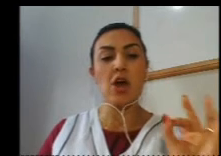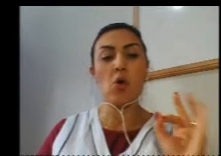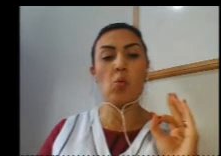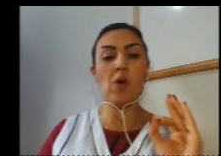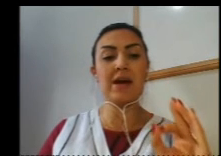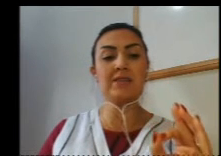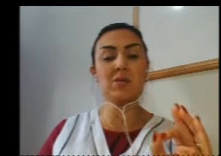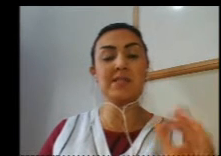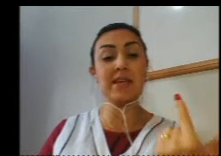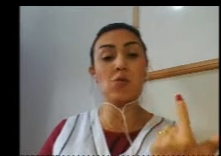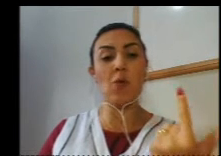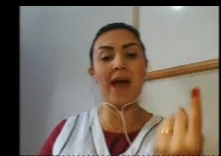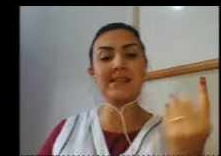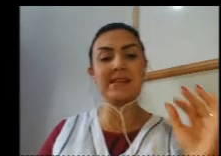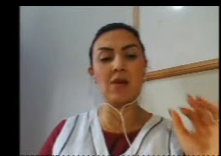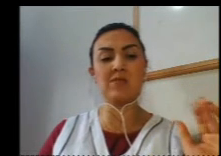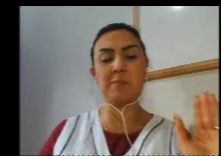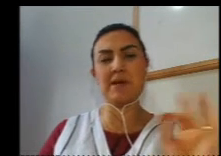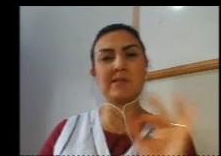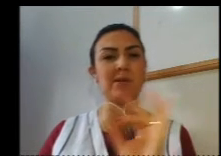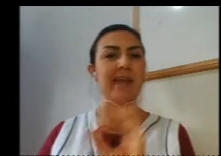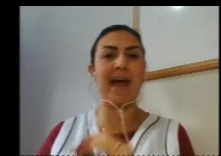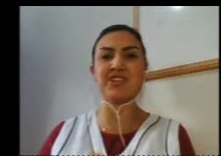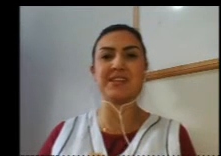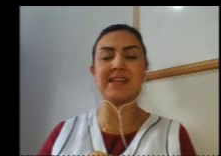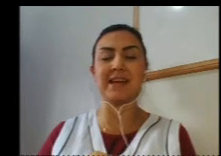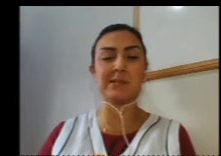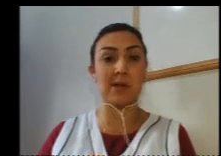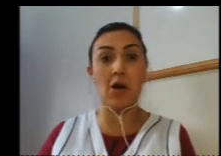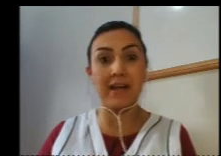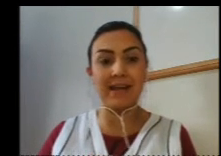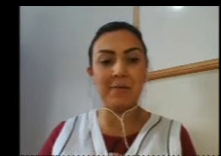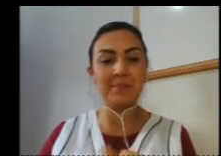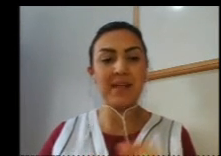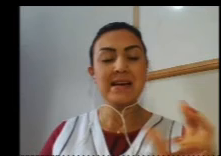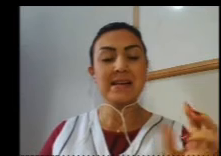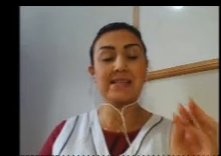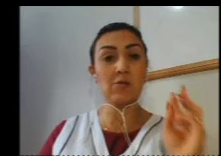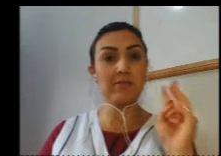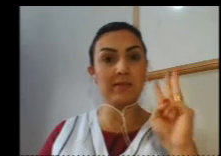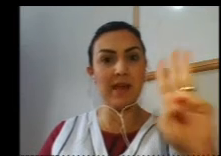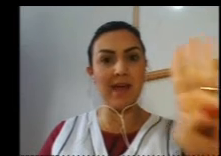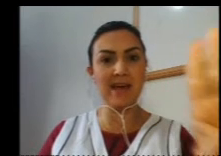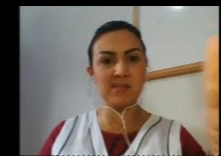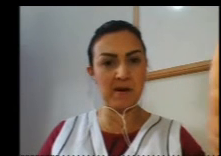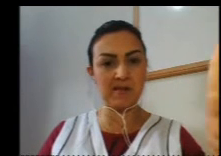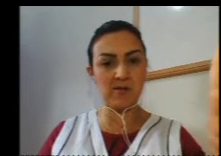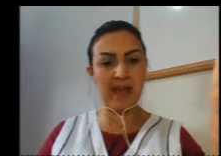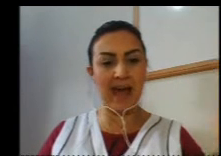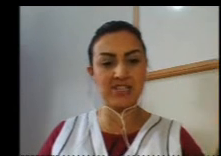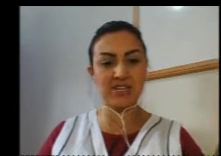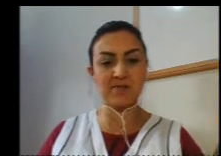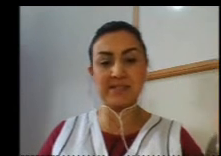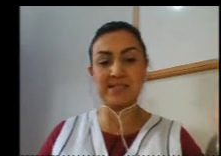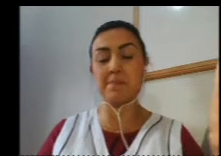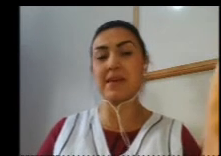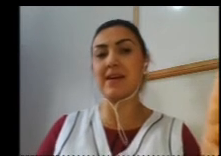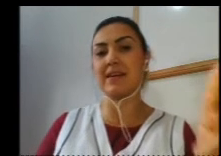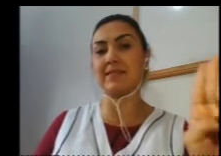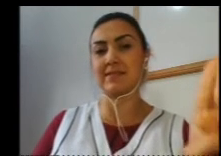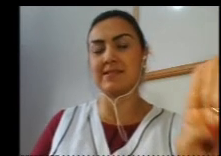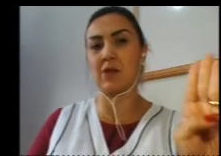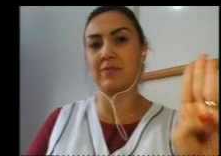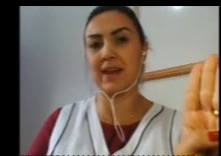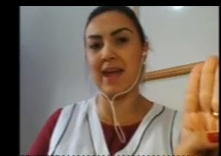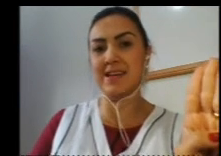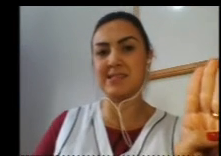3. Quantos e quais são os personagens da história? São três personagens. Você sabia